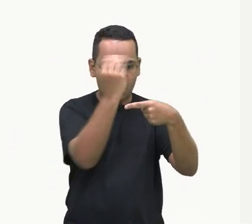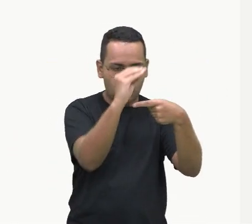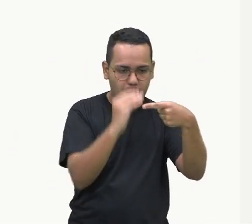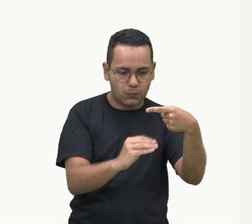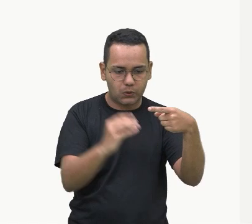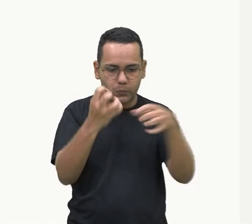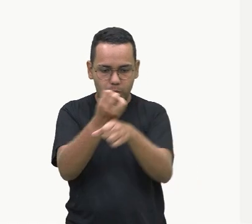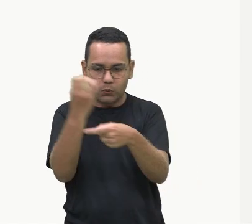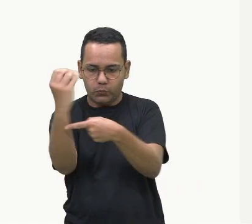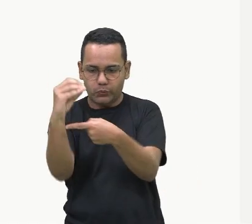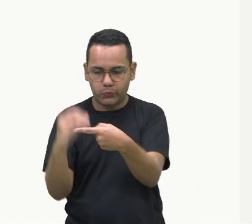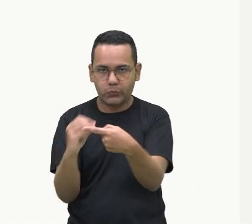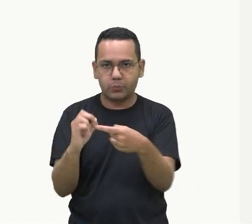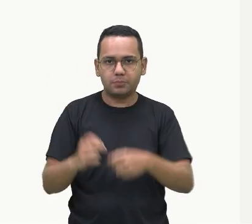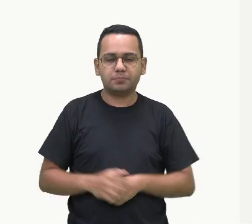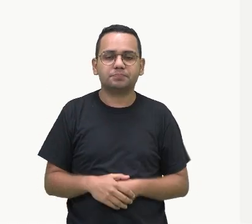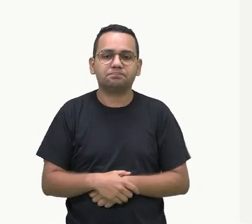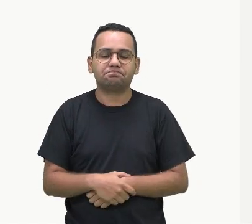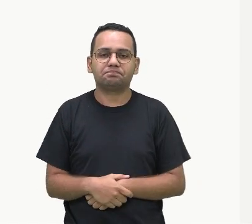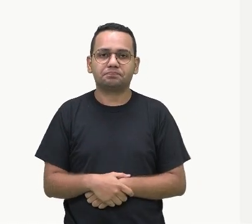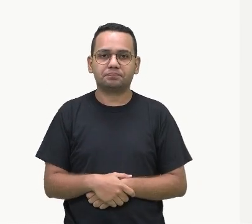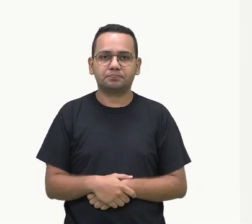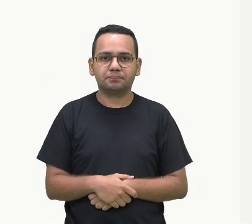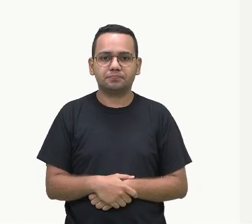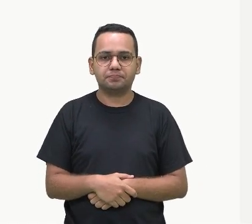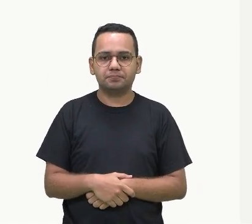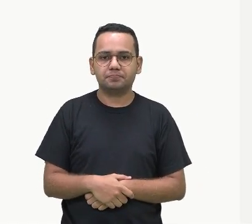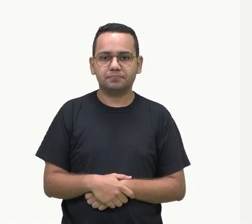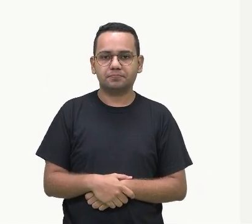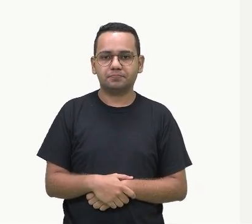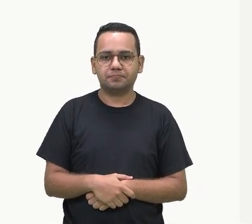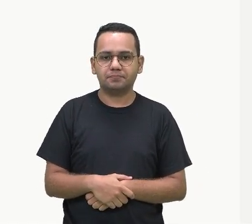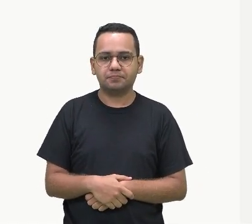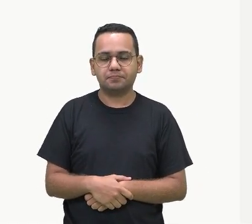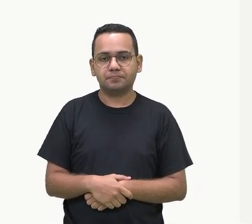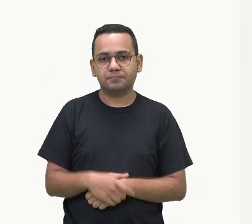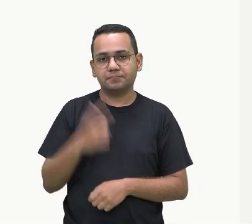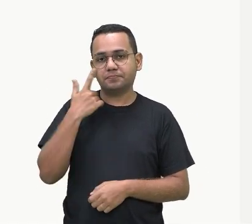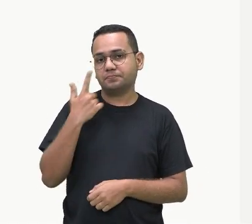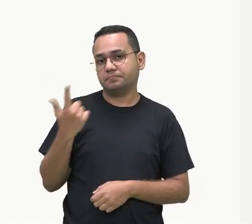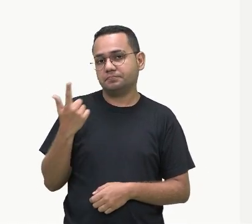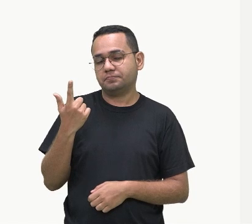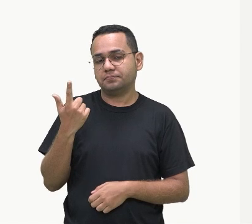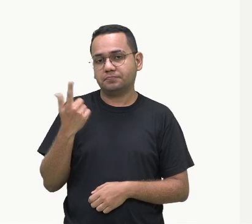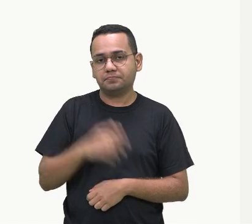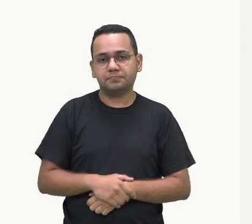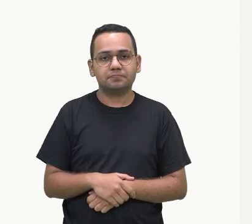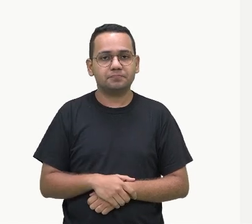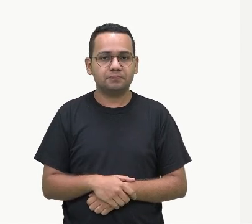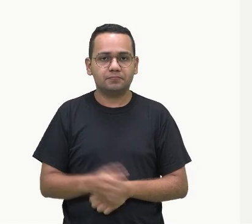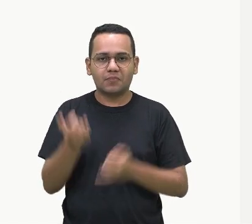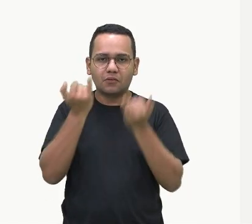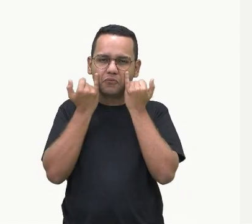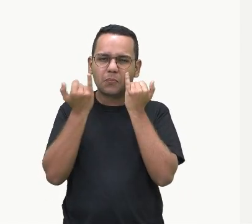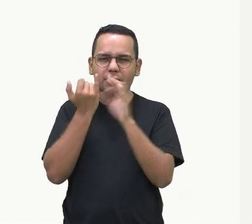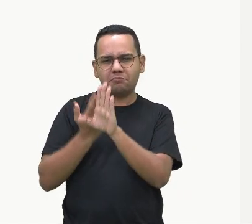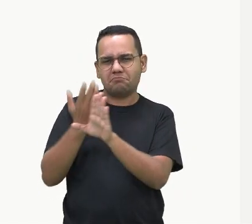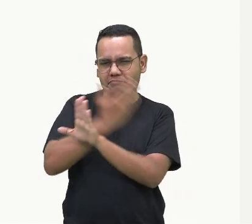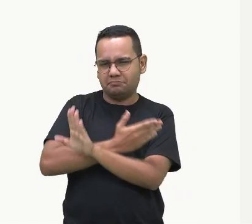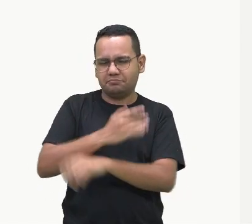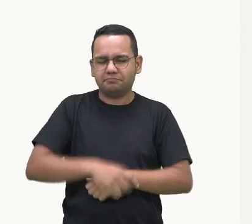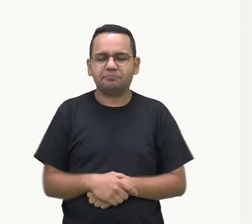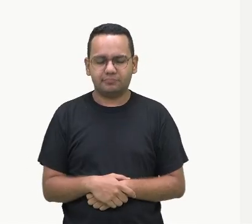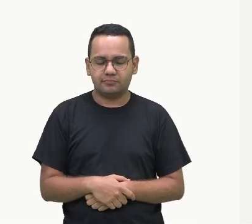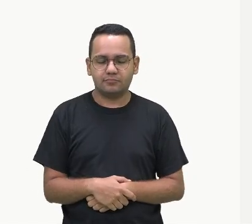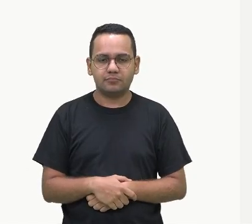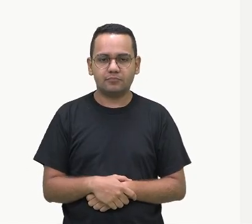de paralelas determina em duas transversais segmentos proporcionais.